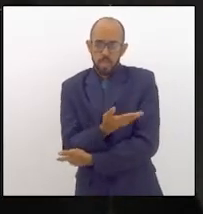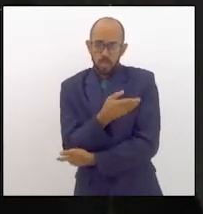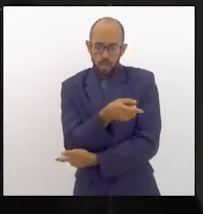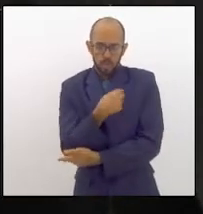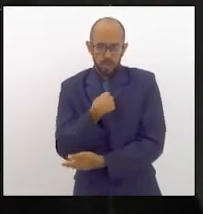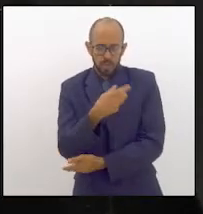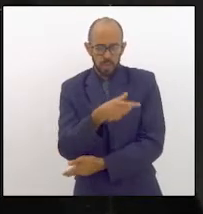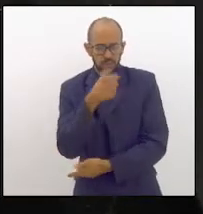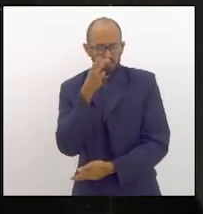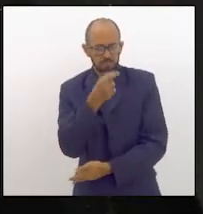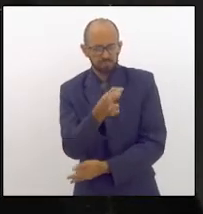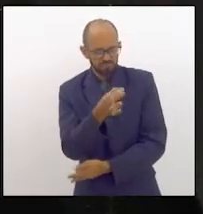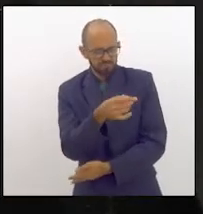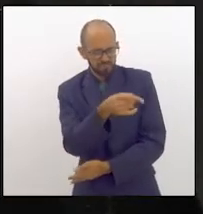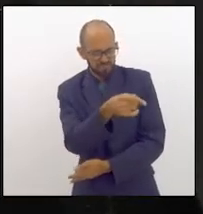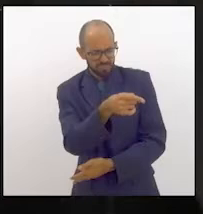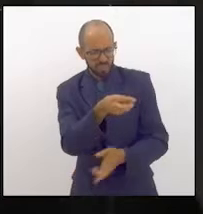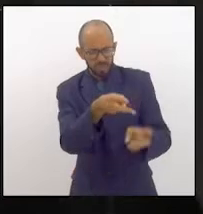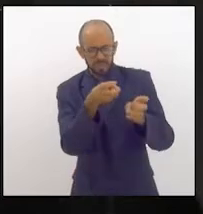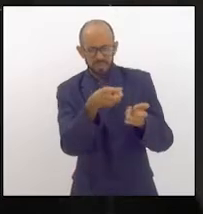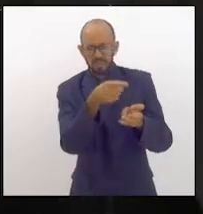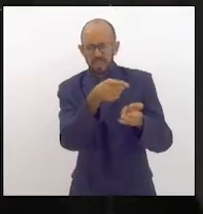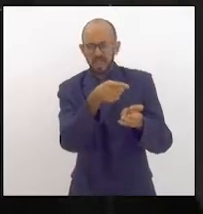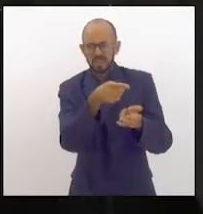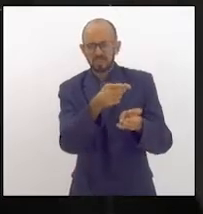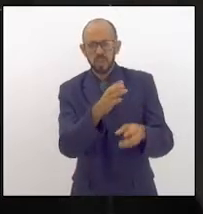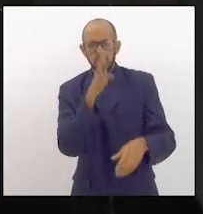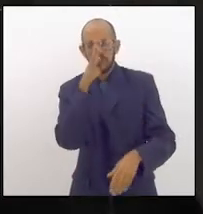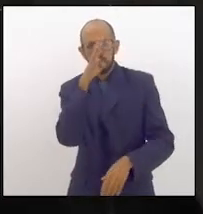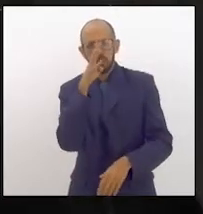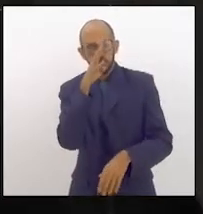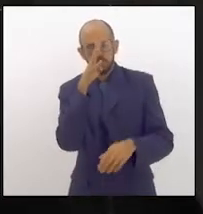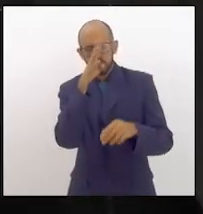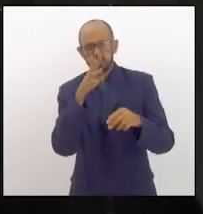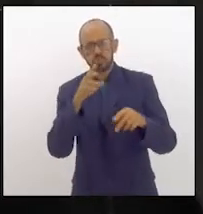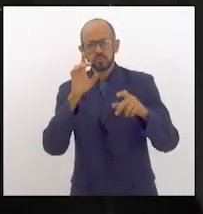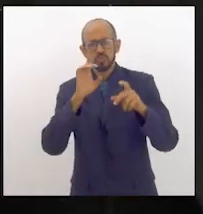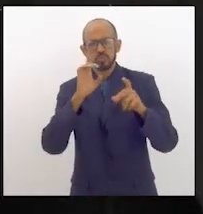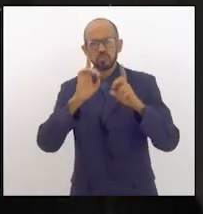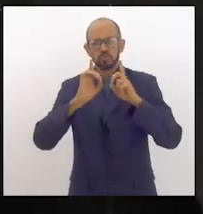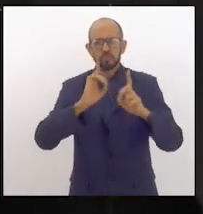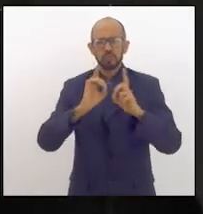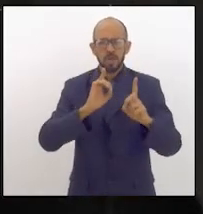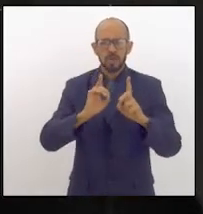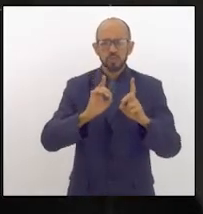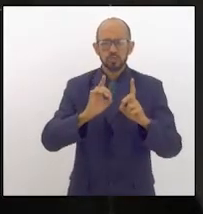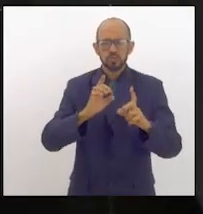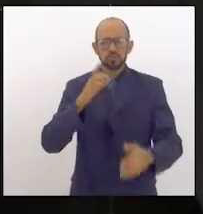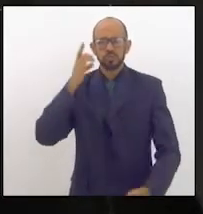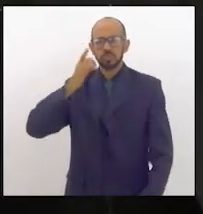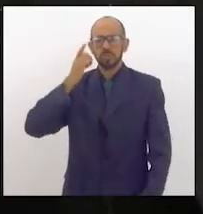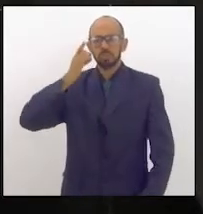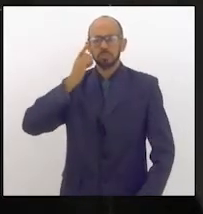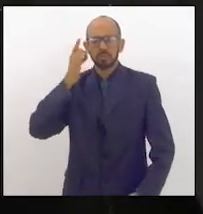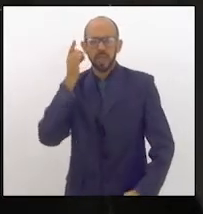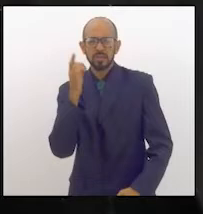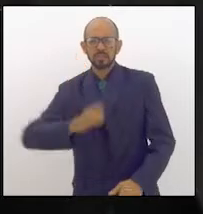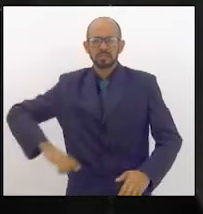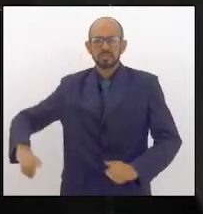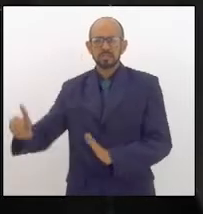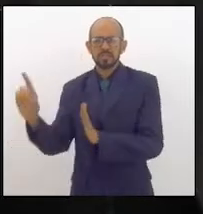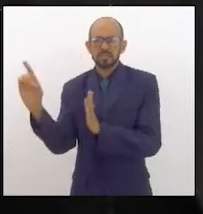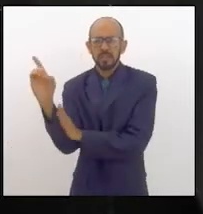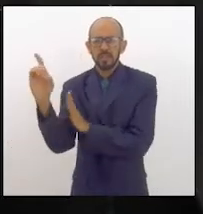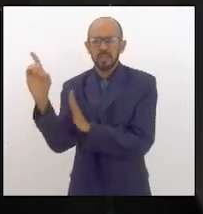e chama atenção o desvirtuamento desse debate é por um deputado de extrema-direita